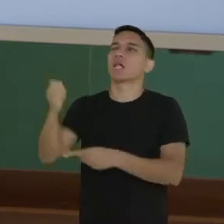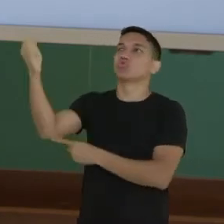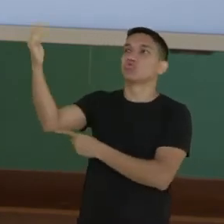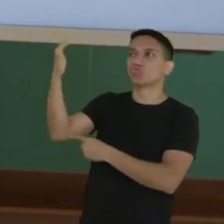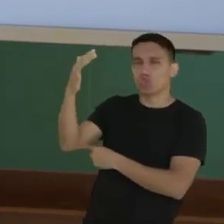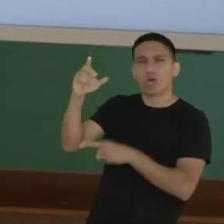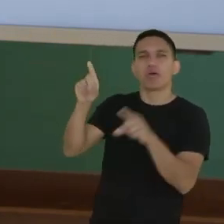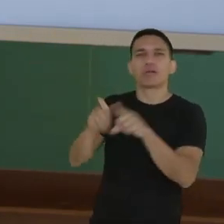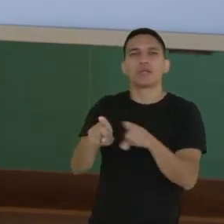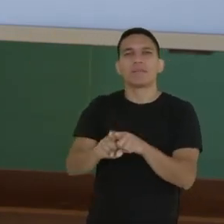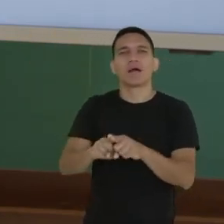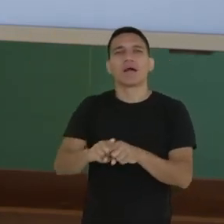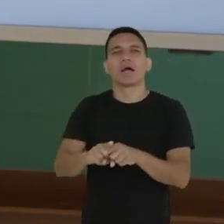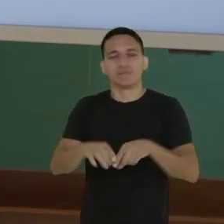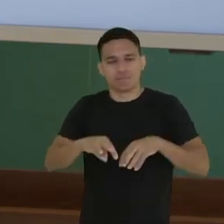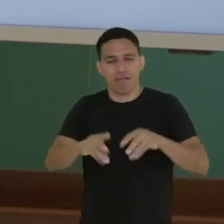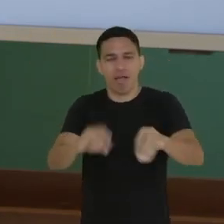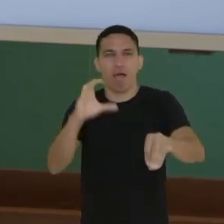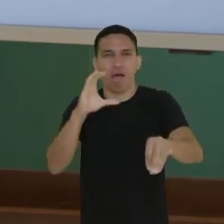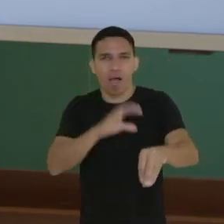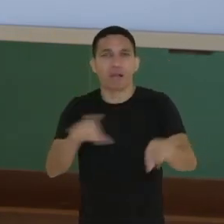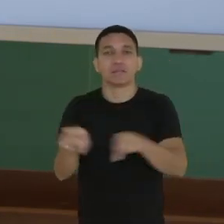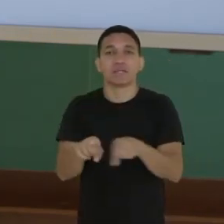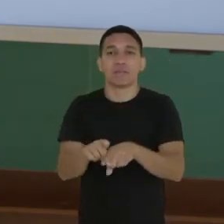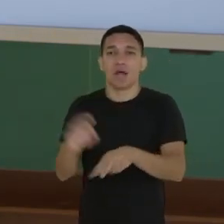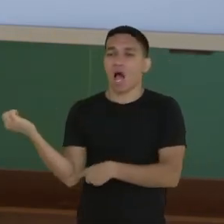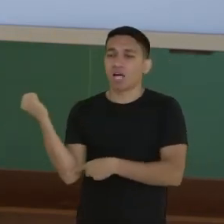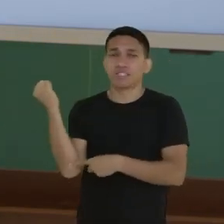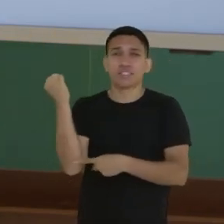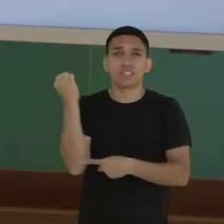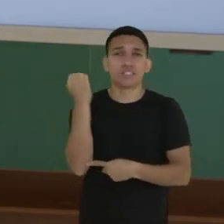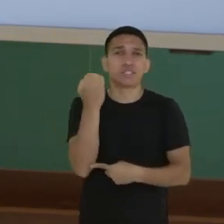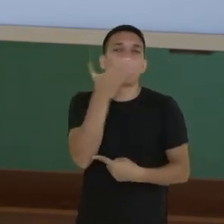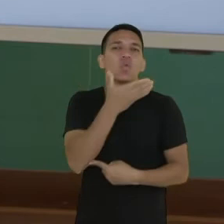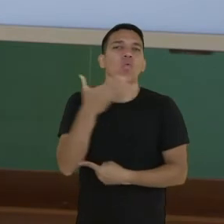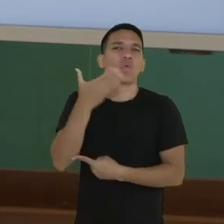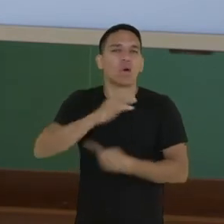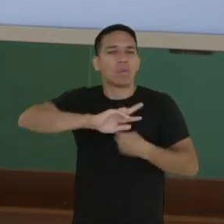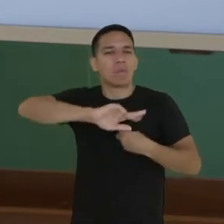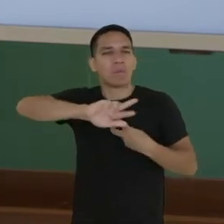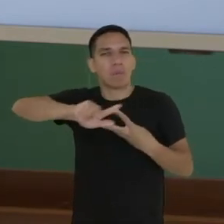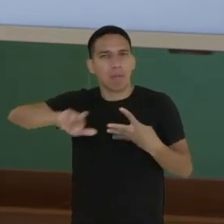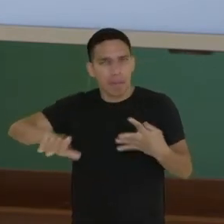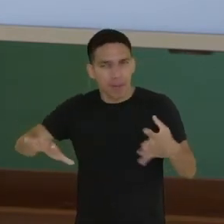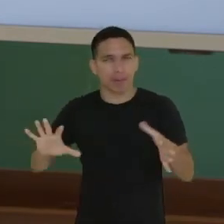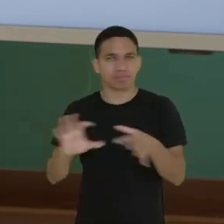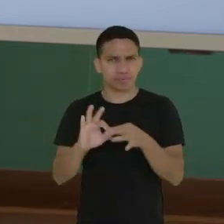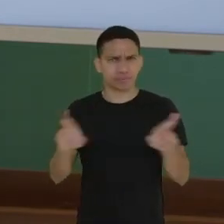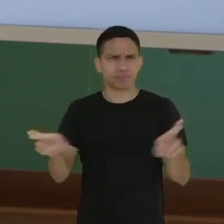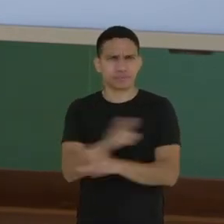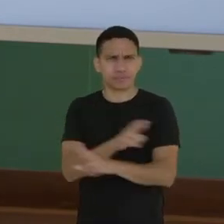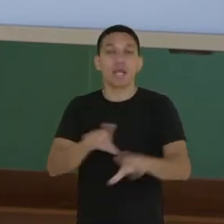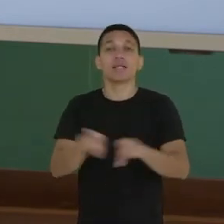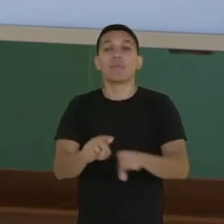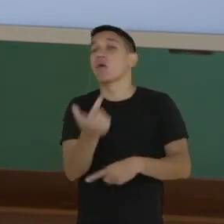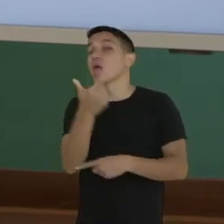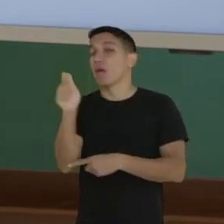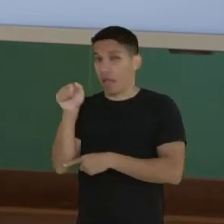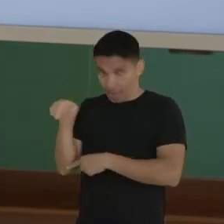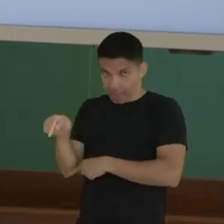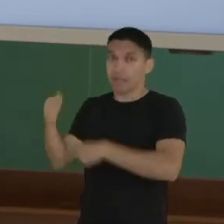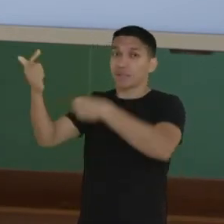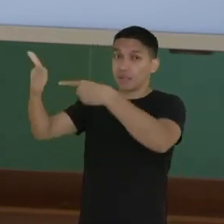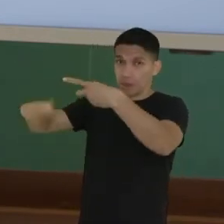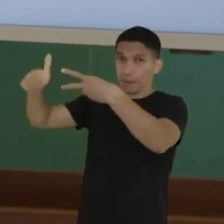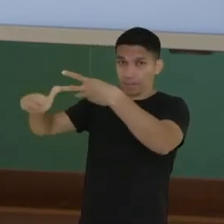solar, a geotérmica, cana, né? A cana-de-açúcar e seus derivados, aí, e nós temos as energias não renováveis,